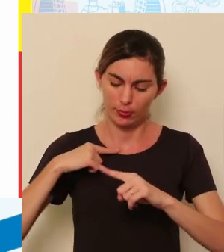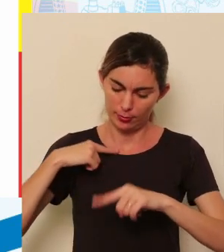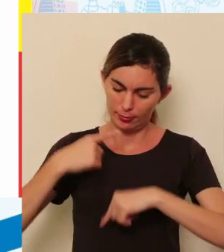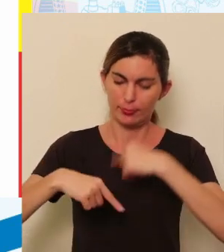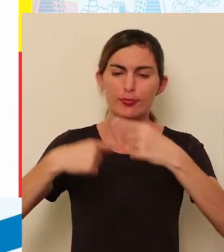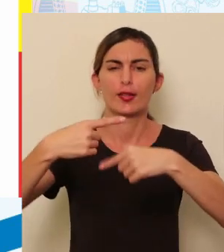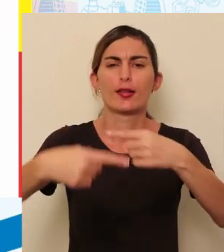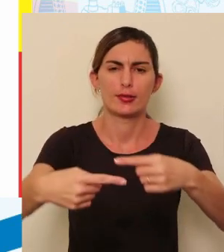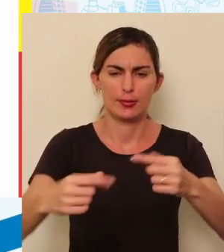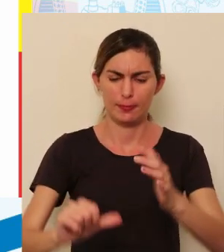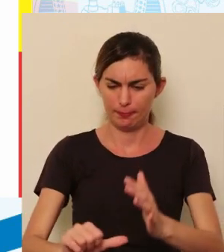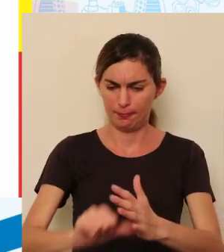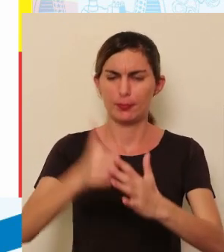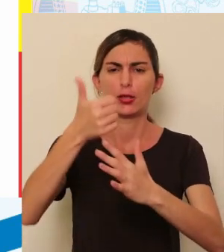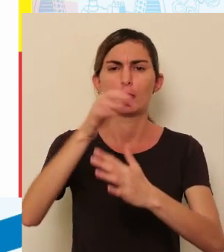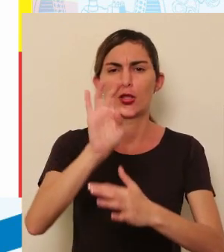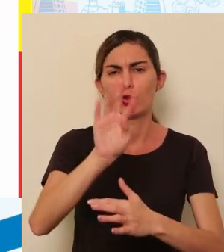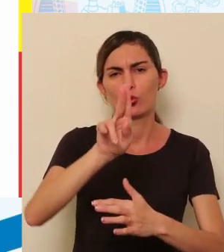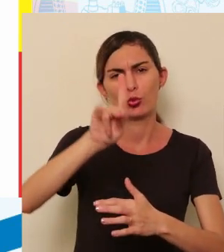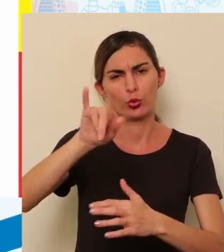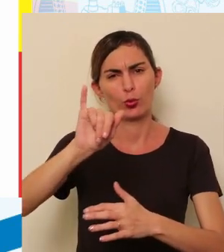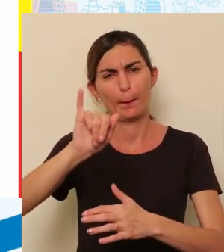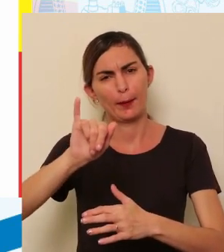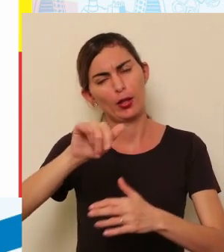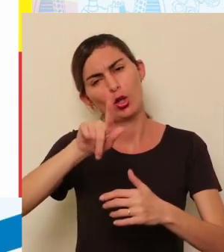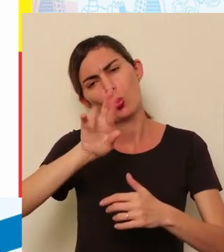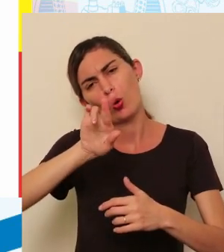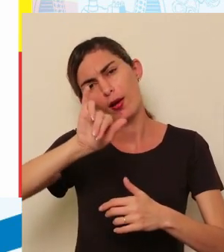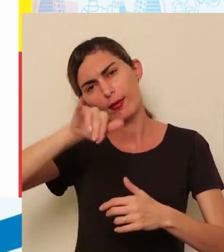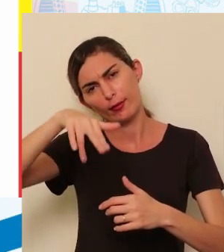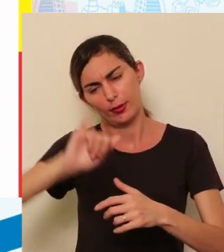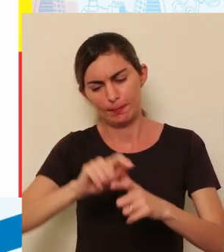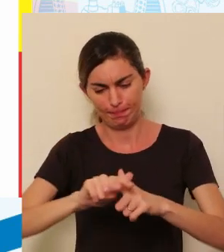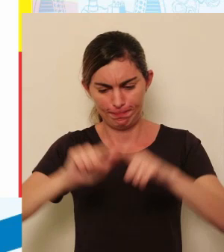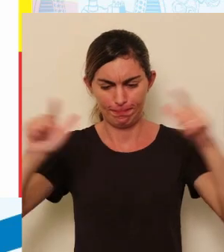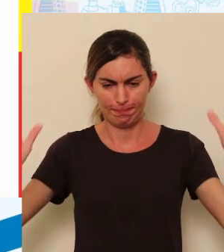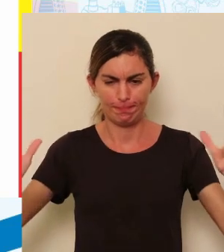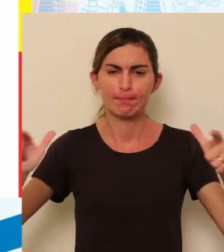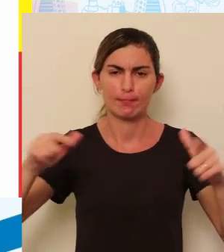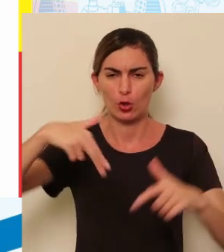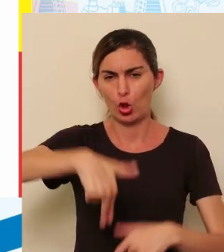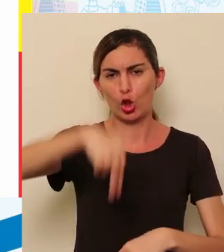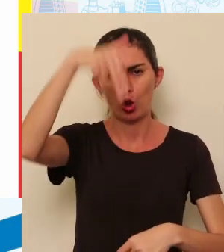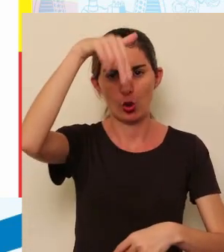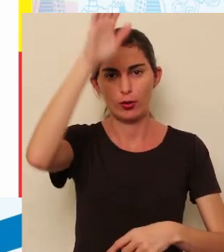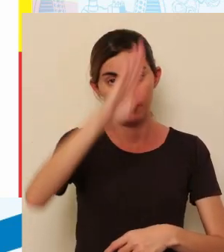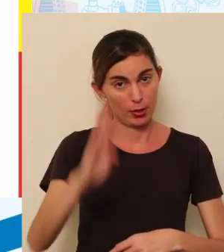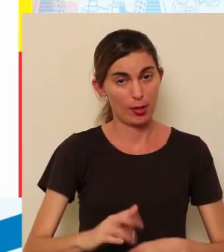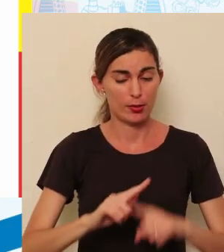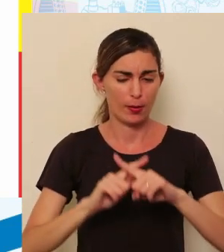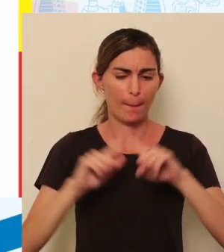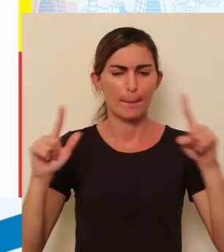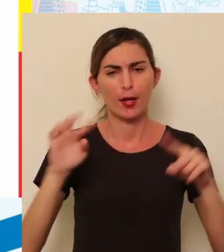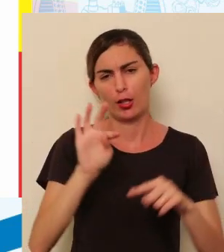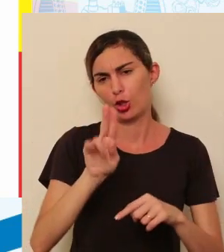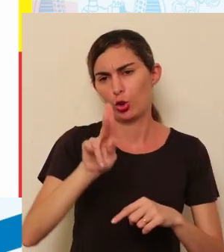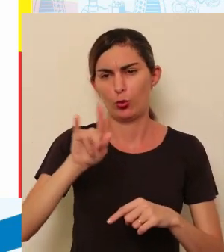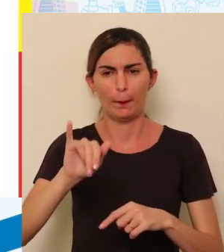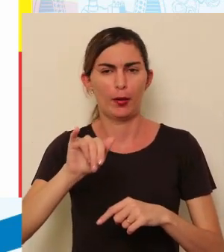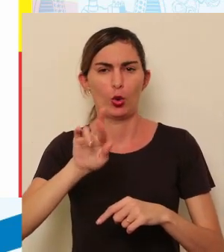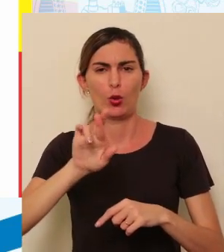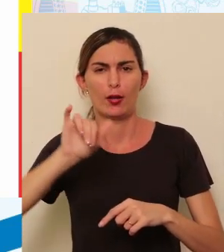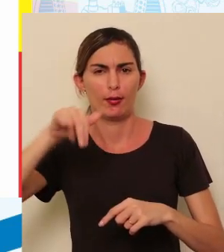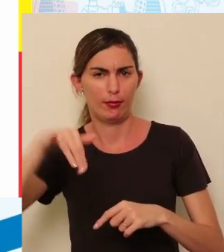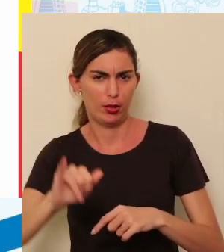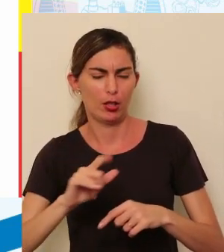os descendentes dos primeiros Tupi-Guarani. Habitam em grande maioria no norte do Brasil, mas os